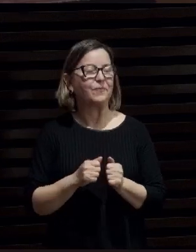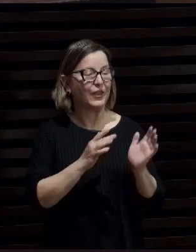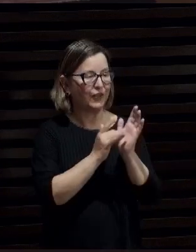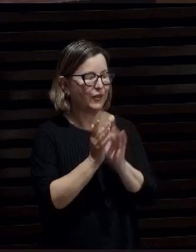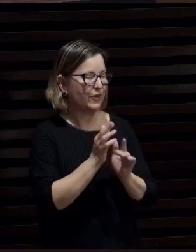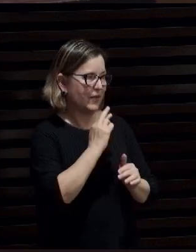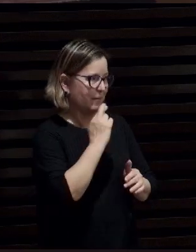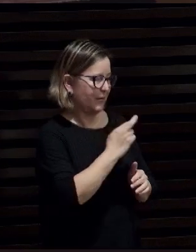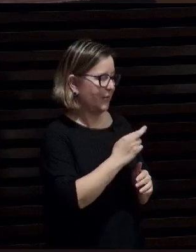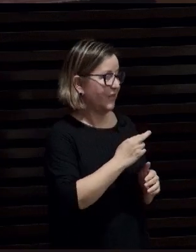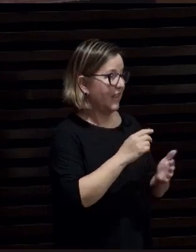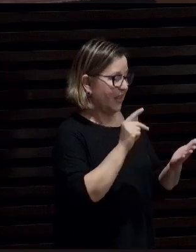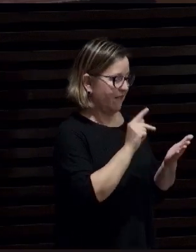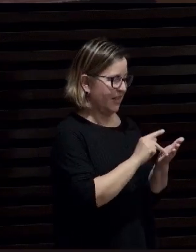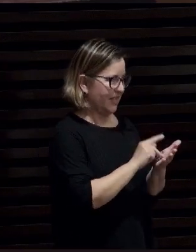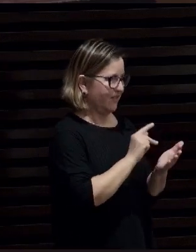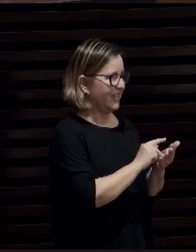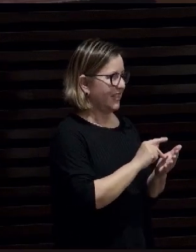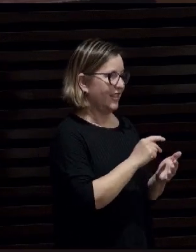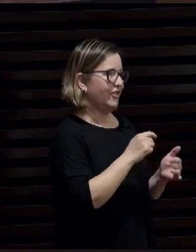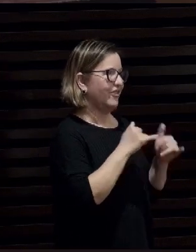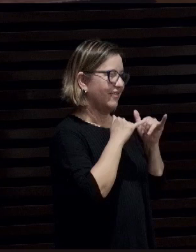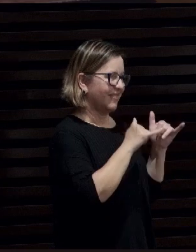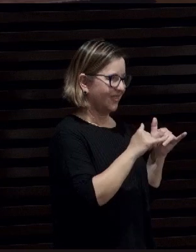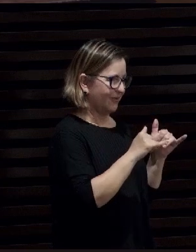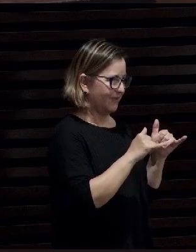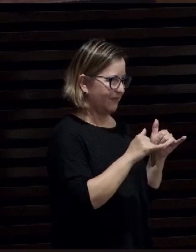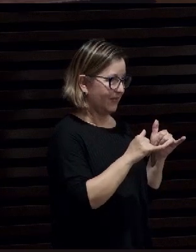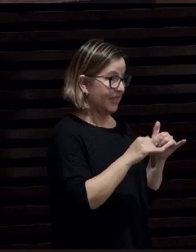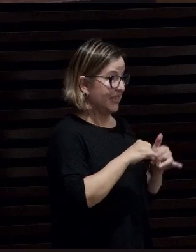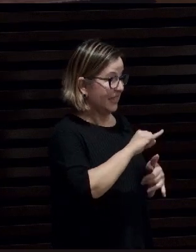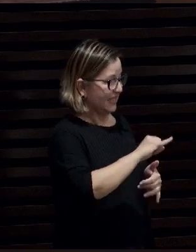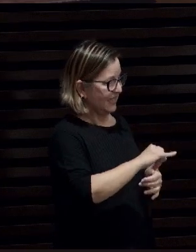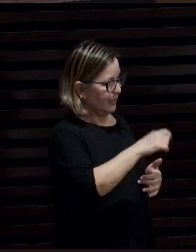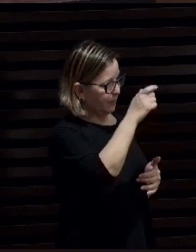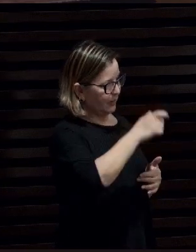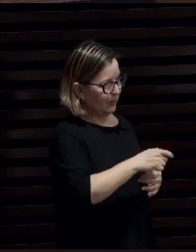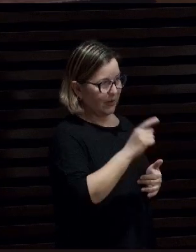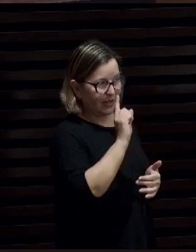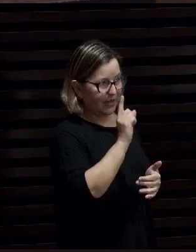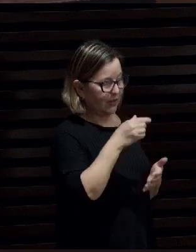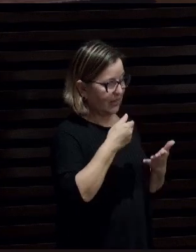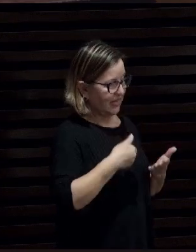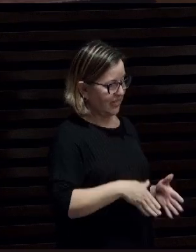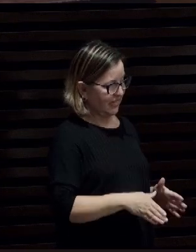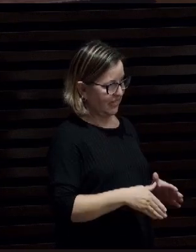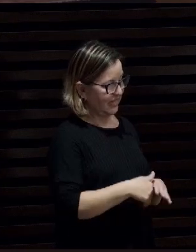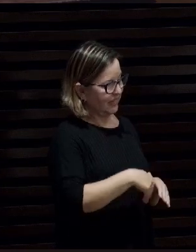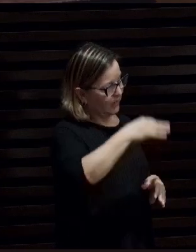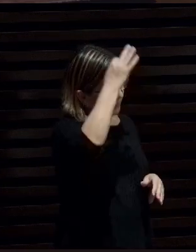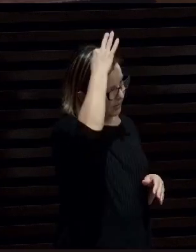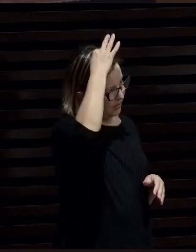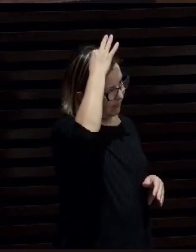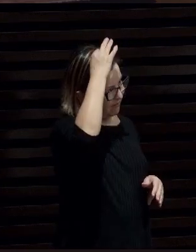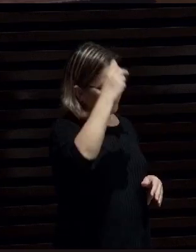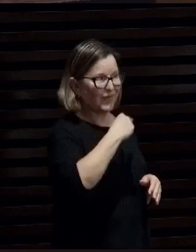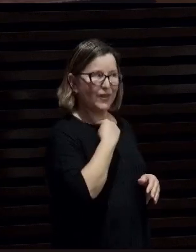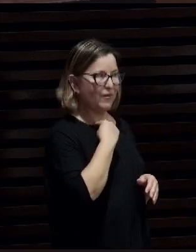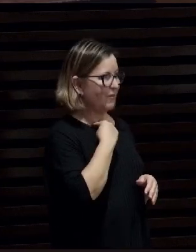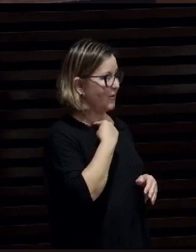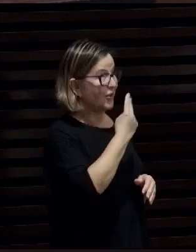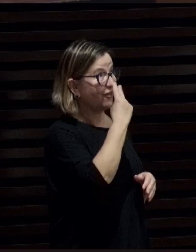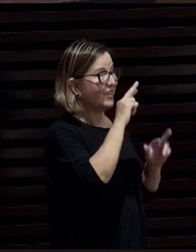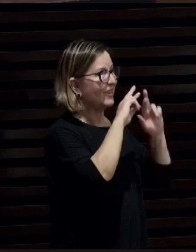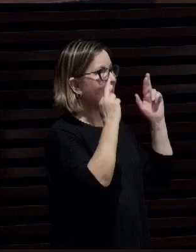em verdade te digo, que se alguém não nascer de novo, não pode ver